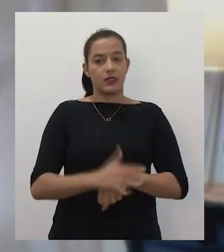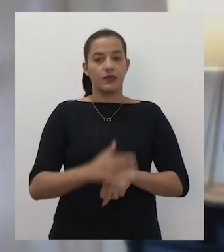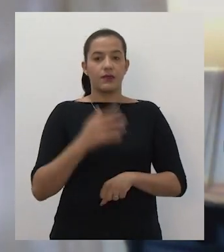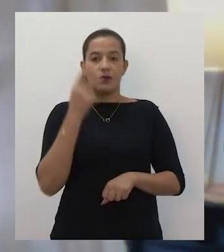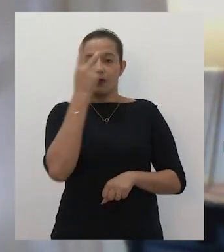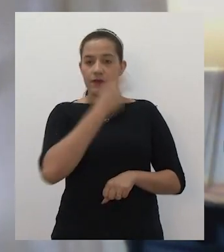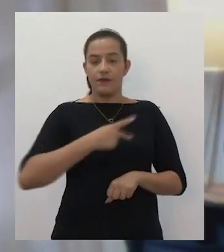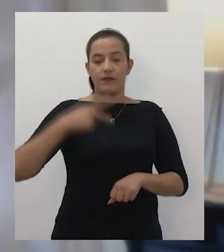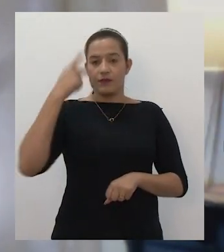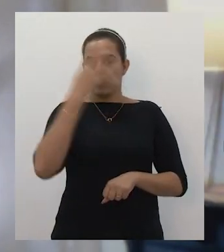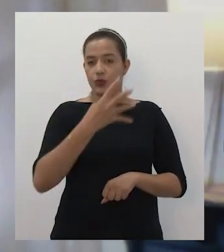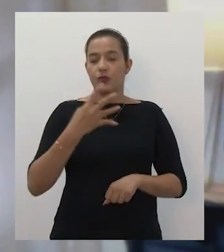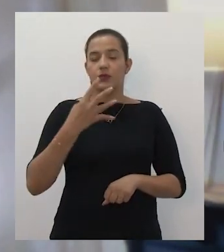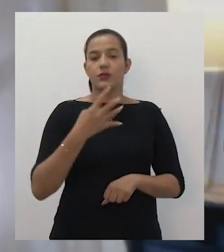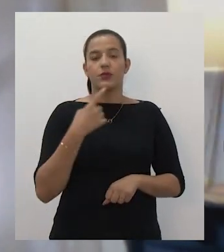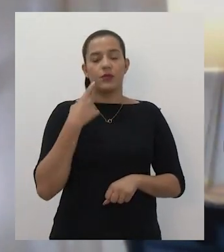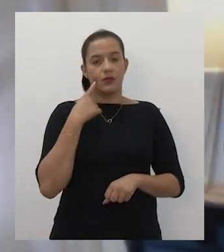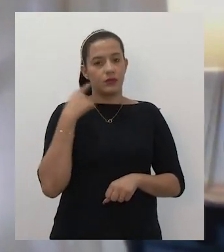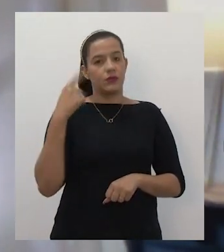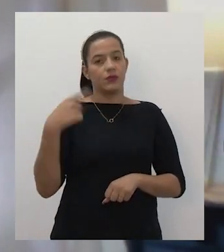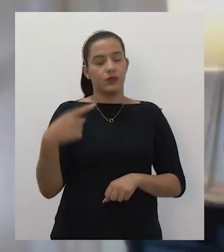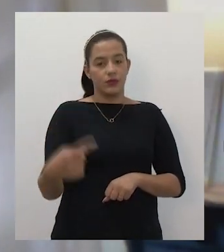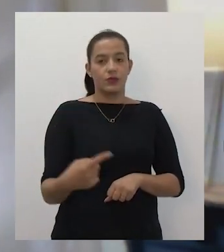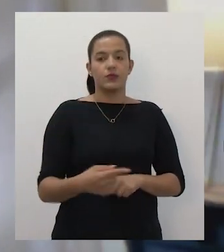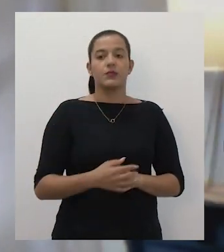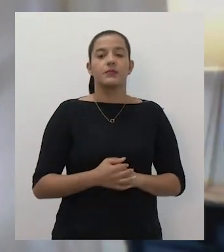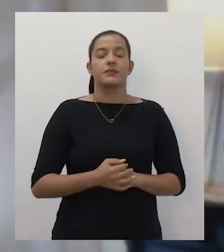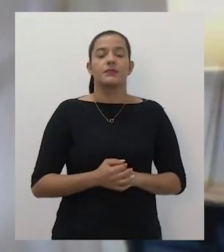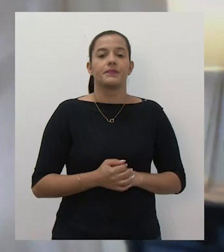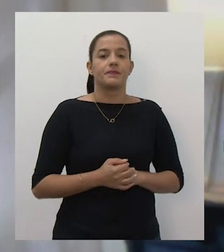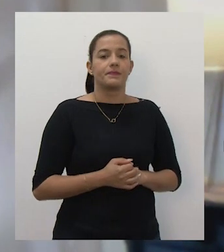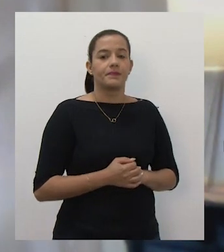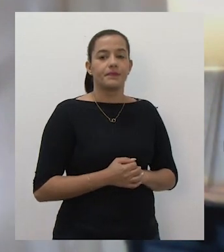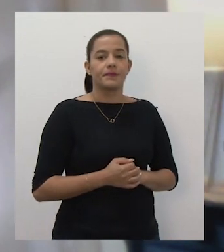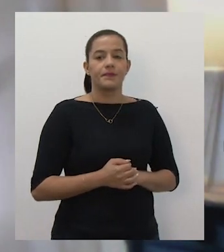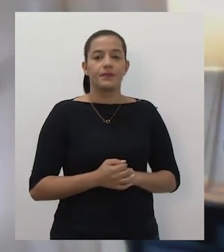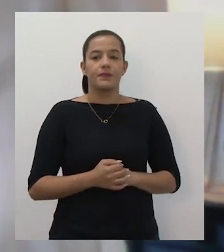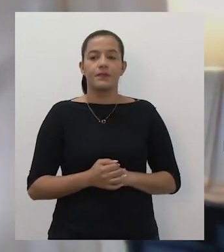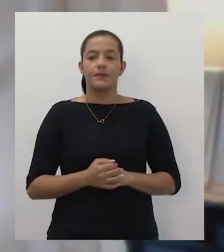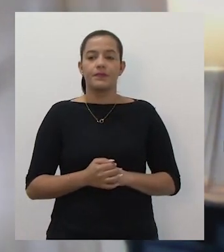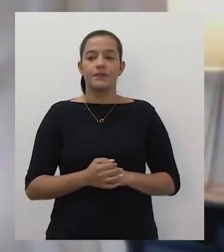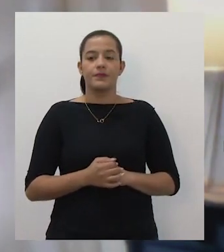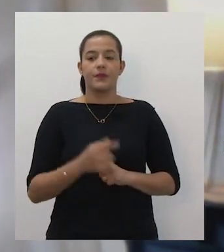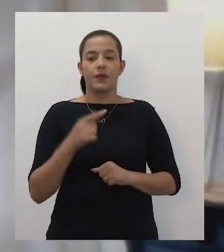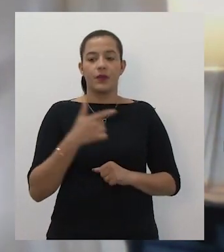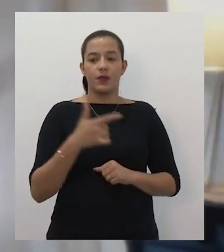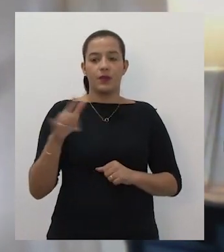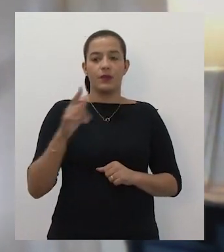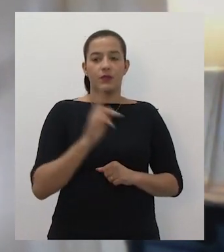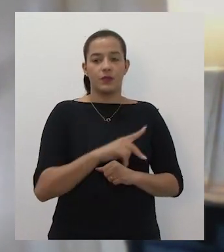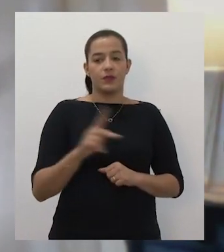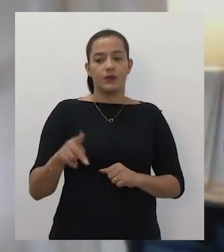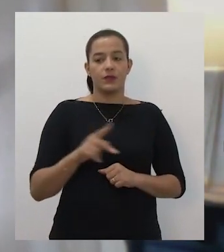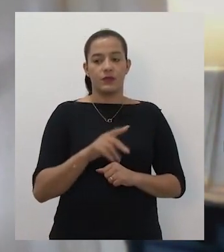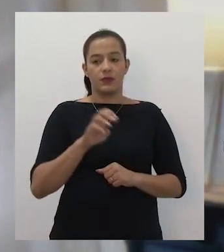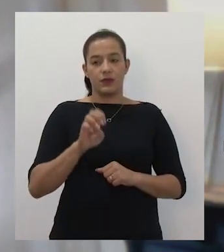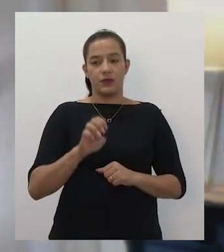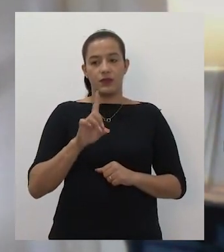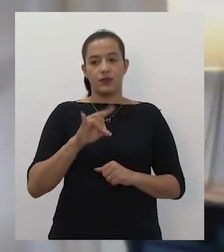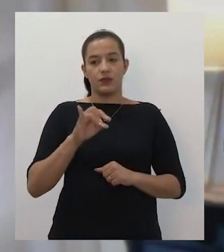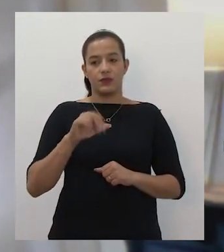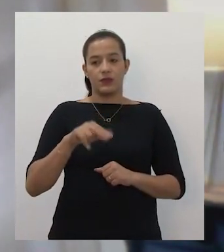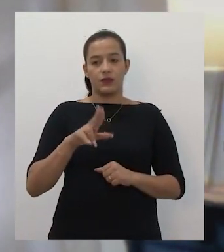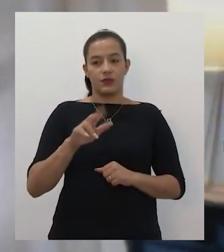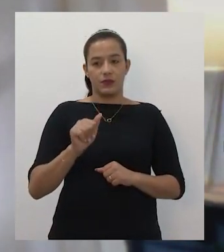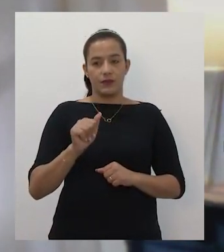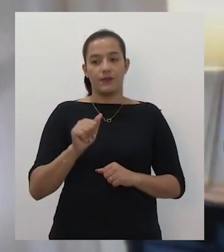situações específicas do nosso cotidiano, né? Nessa mesma linha ainda, a professora Soraya diz assim, que é,